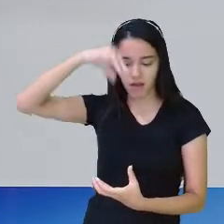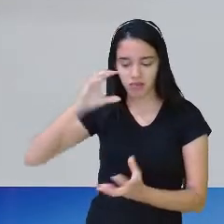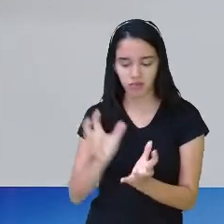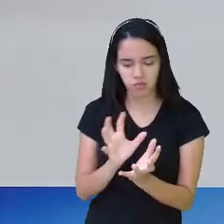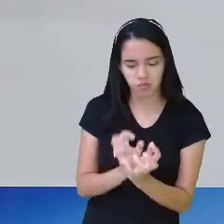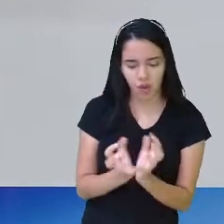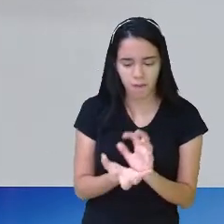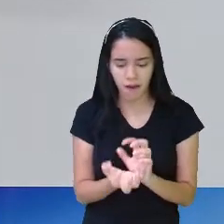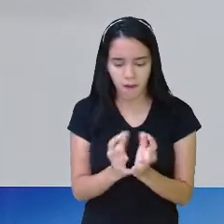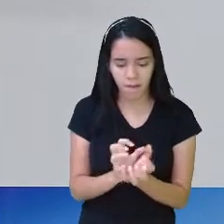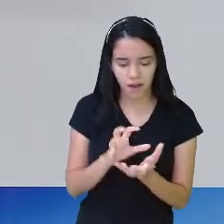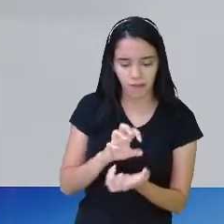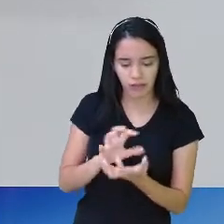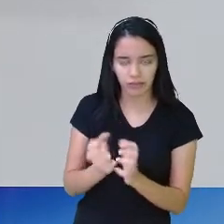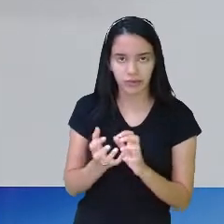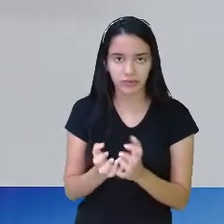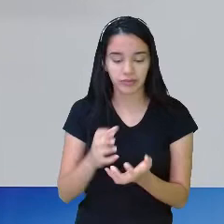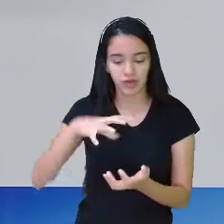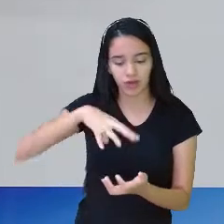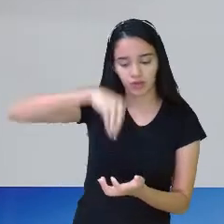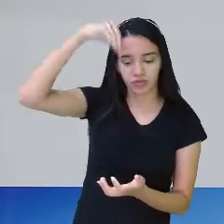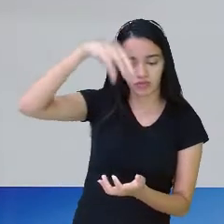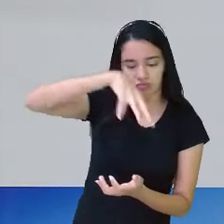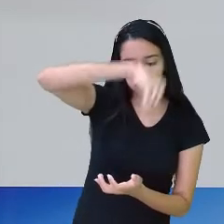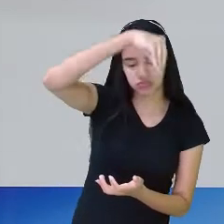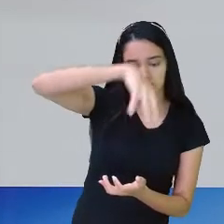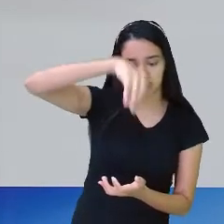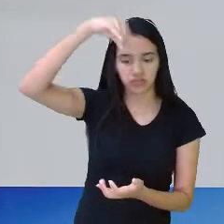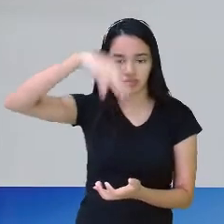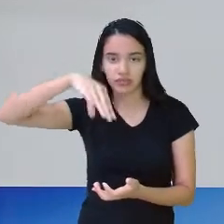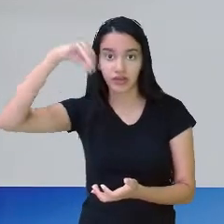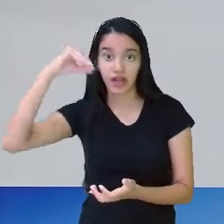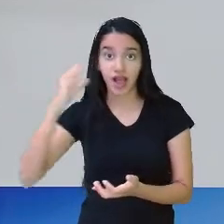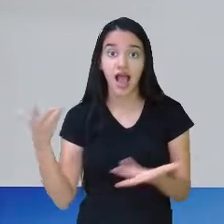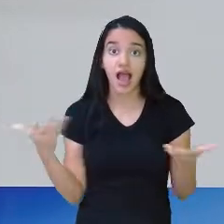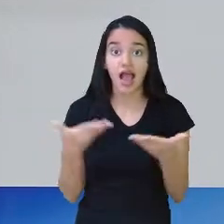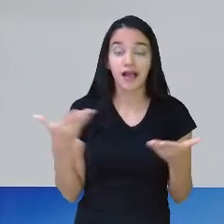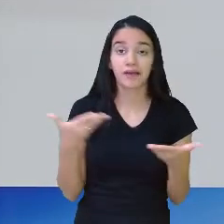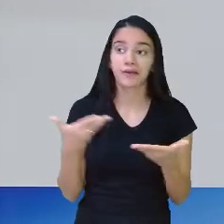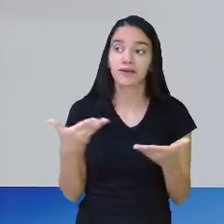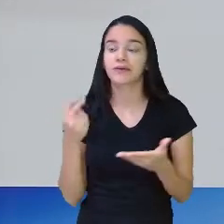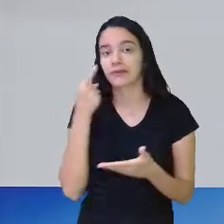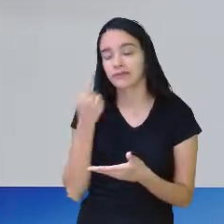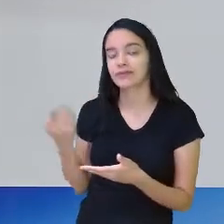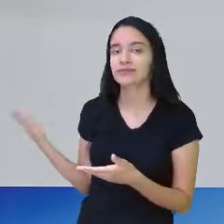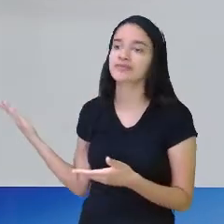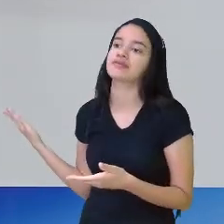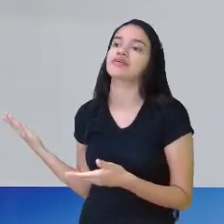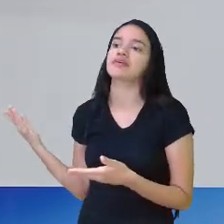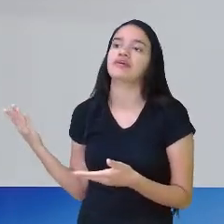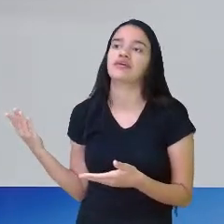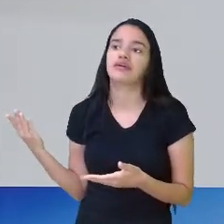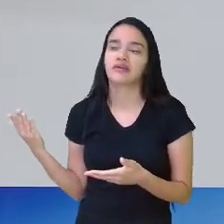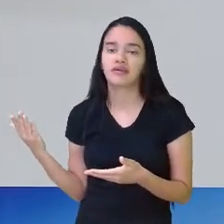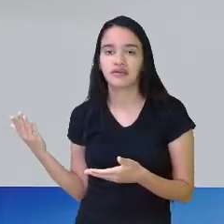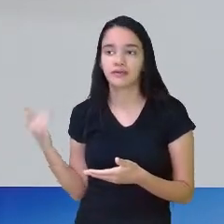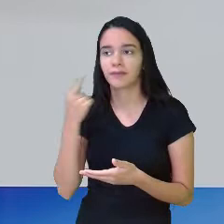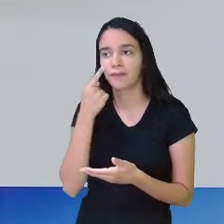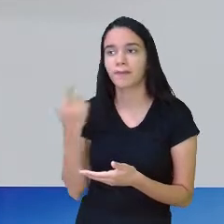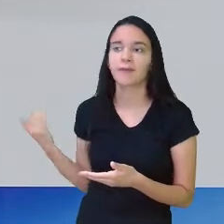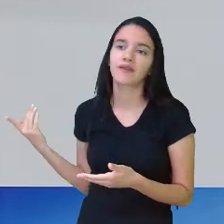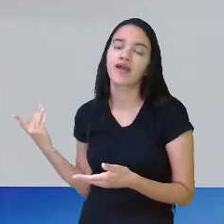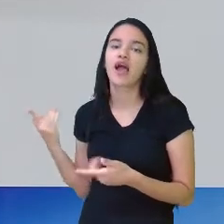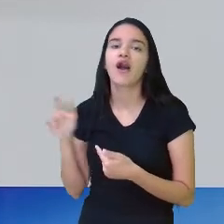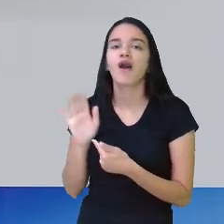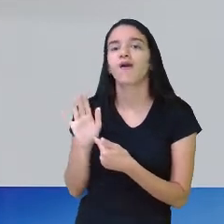embaixo para ela ter essa base mais plana. Vou pegar a minha fitinha, que pode ser dessa daqui, ó. Eu trouxe